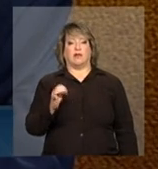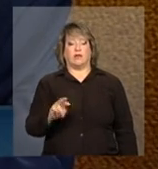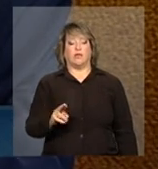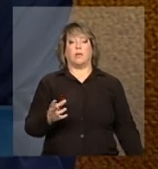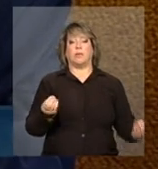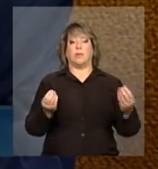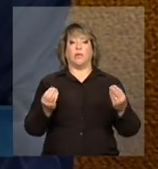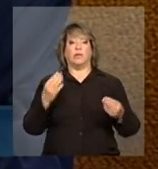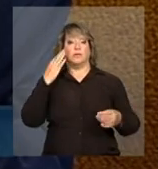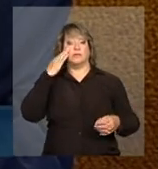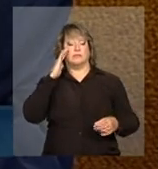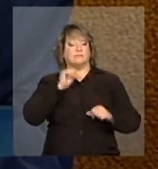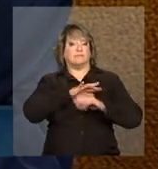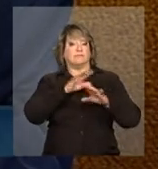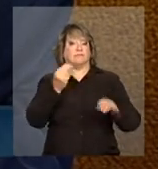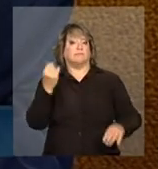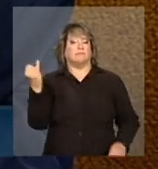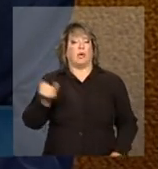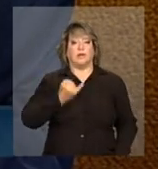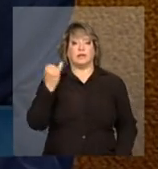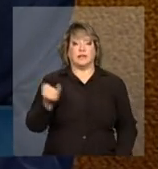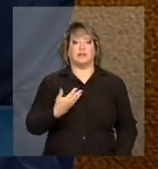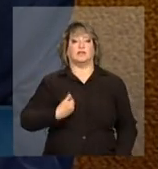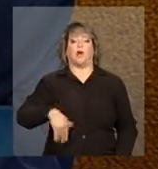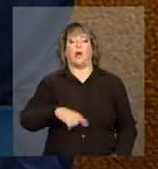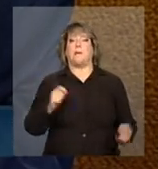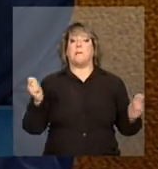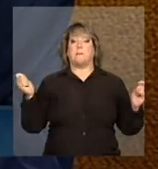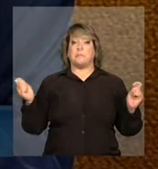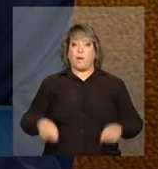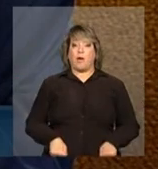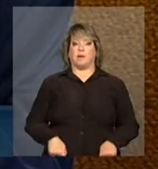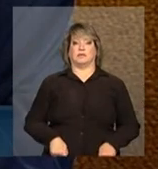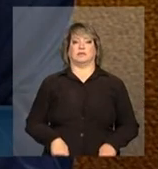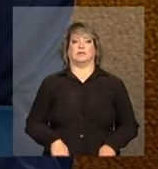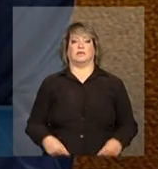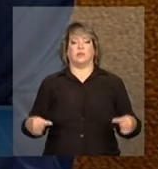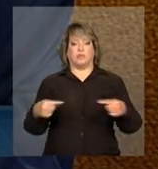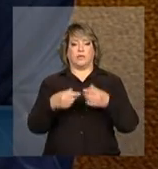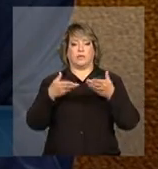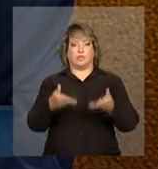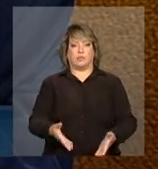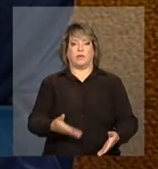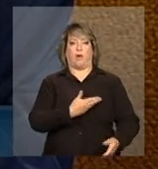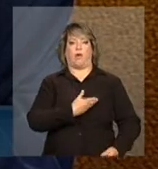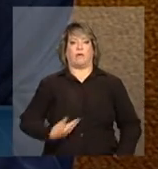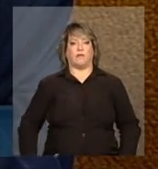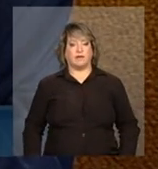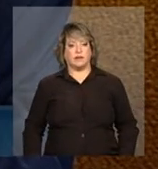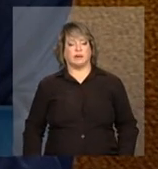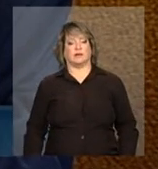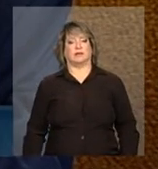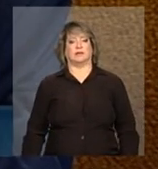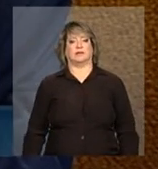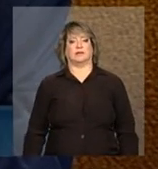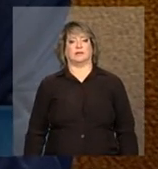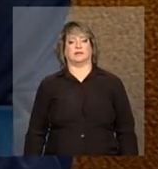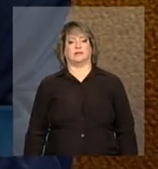de orientação muito importante para que a gente possa, no âmbito do governo, ir dando